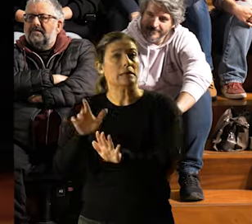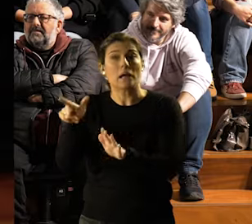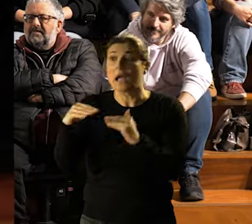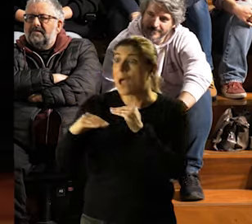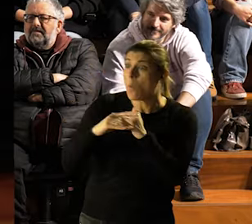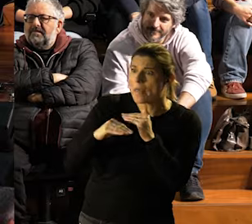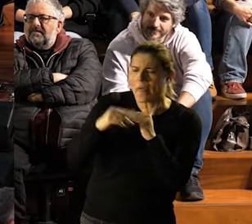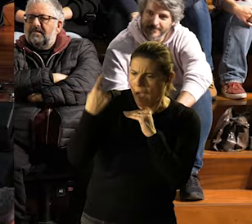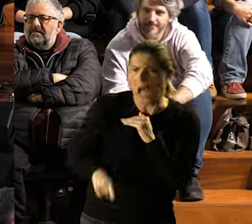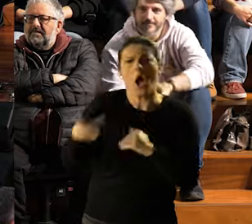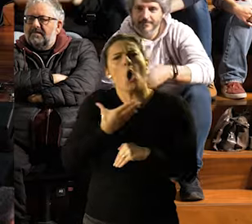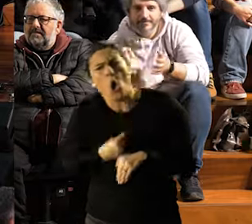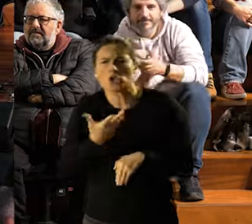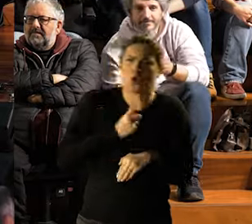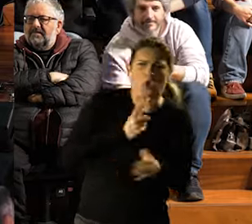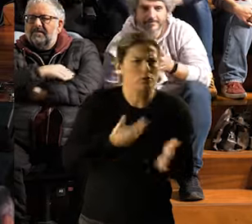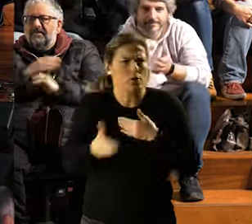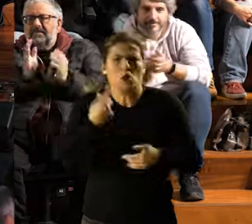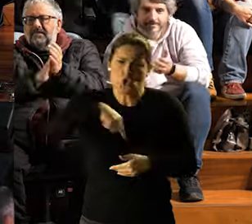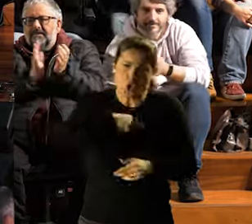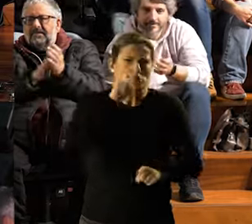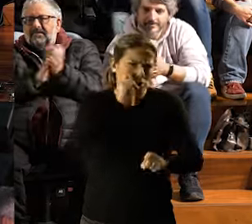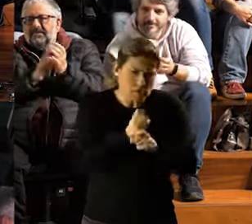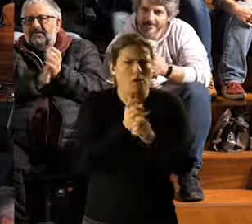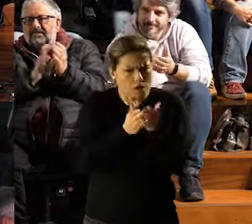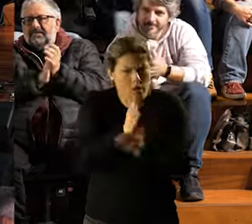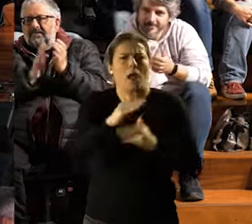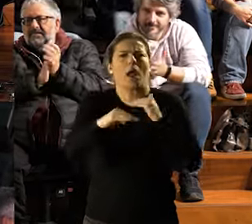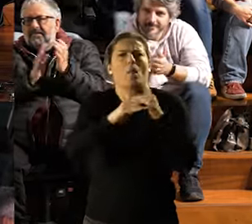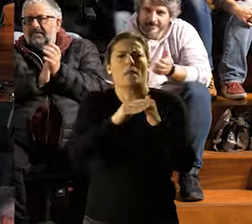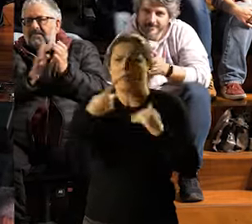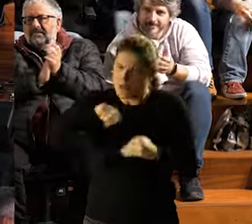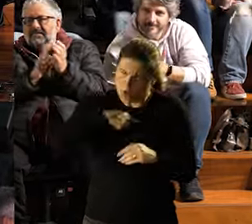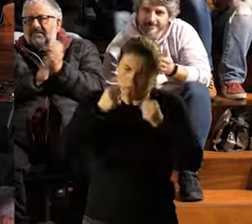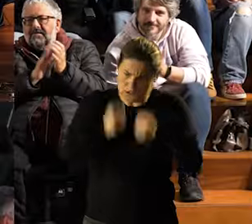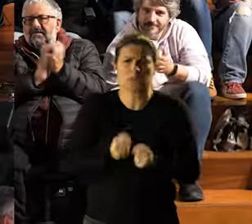quer eles gostem quer não e vão ter de levar conosco vão ter de levar